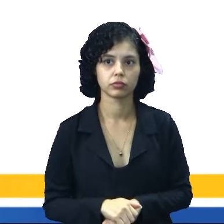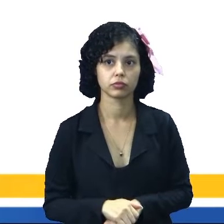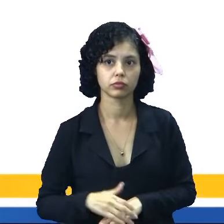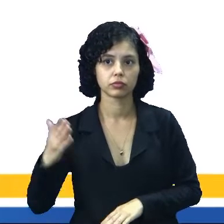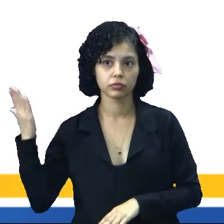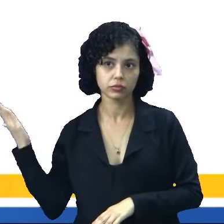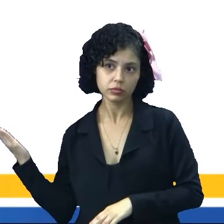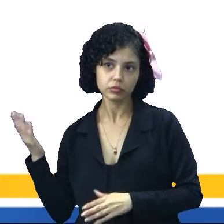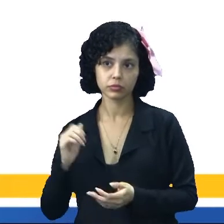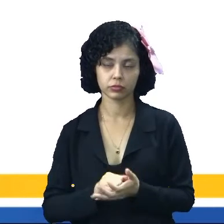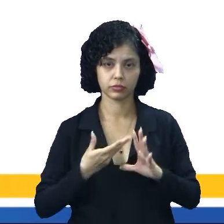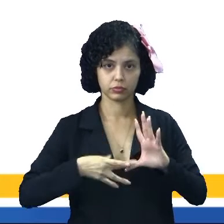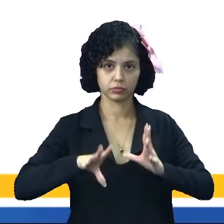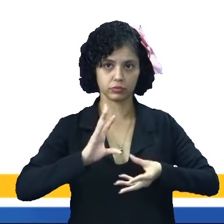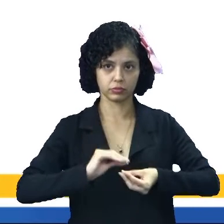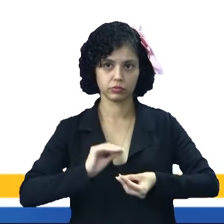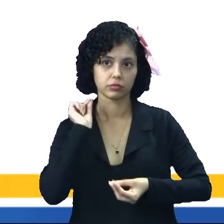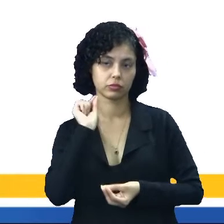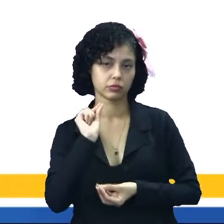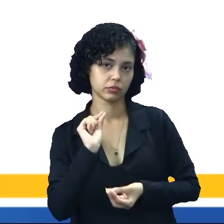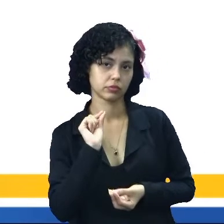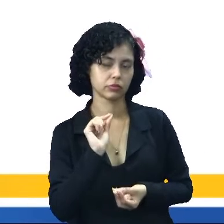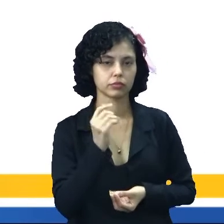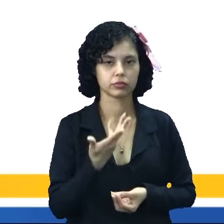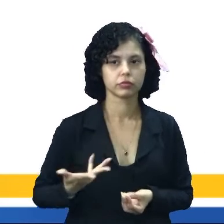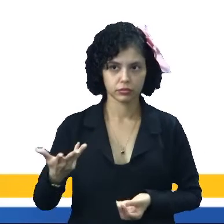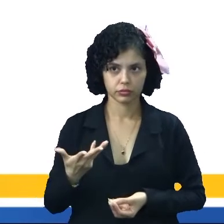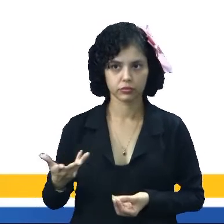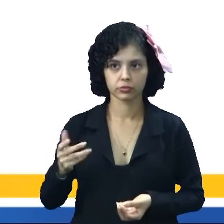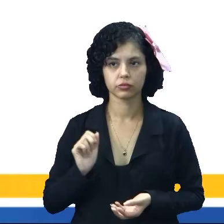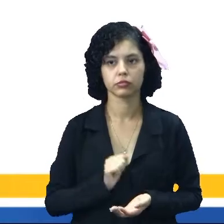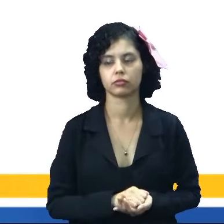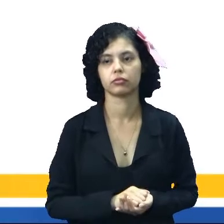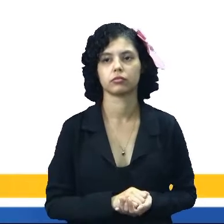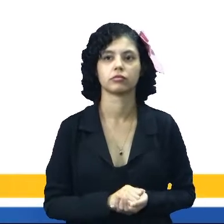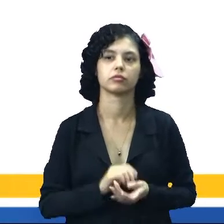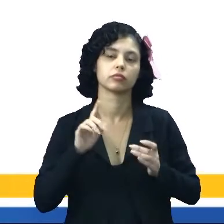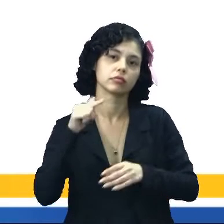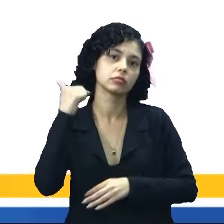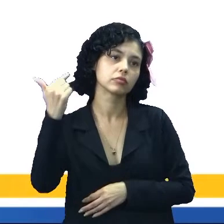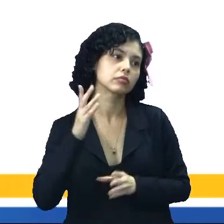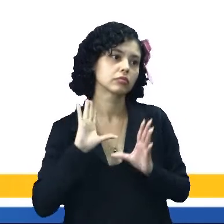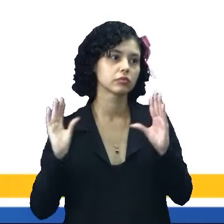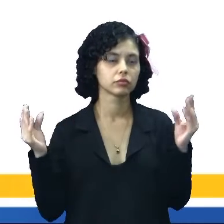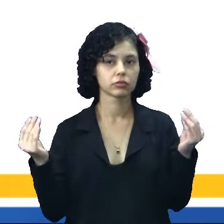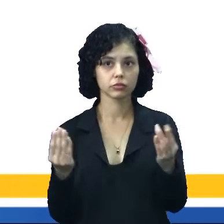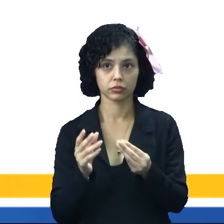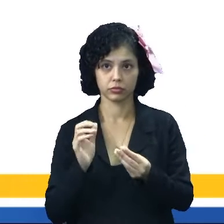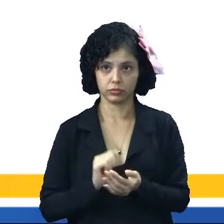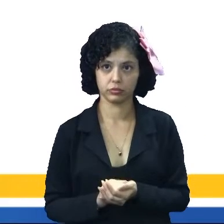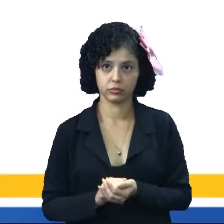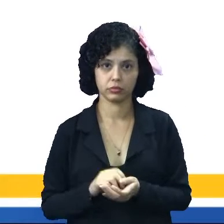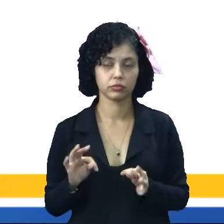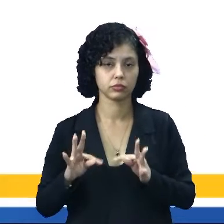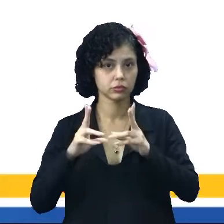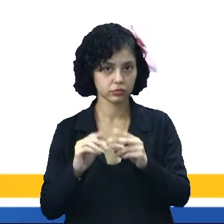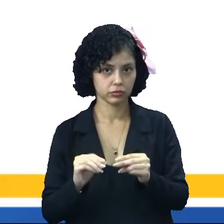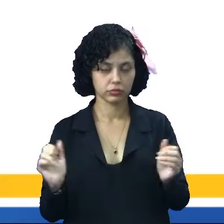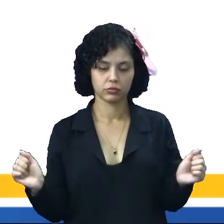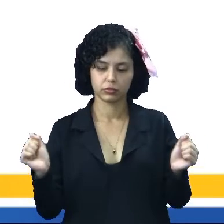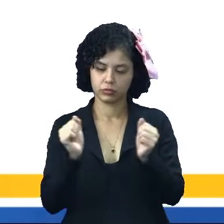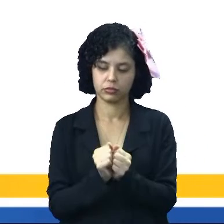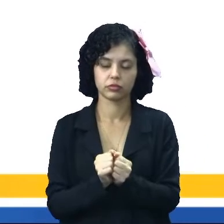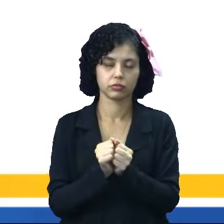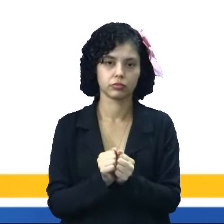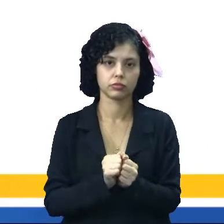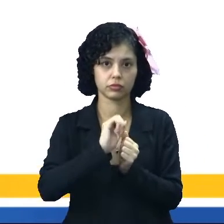E aqui a gente tem um resuminho do que seriam as bases afinal, né? As bases são aquelas substâncias formadas pela união